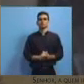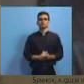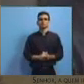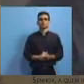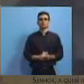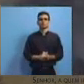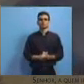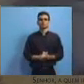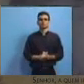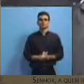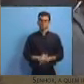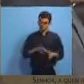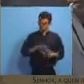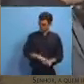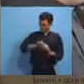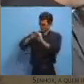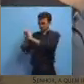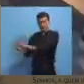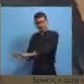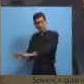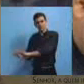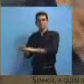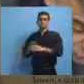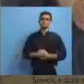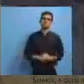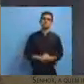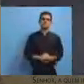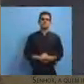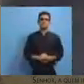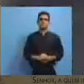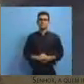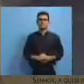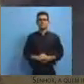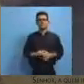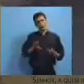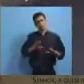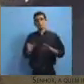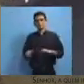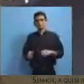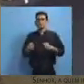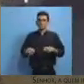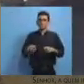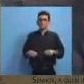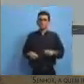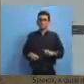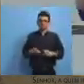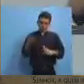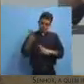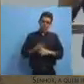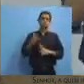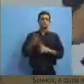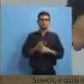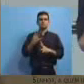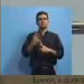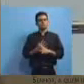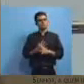a raiz isso é doloroso Às vezes precisa colocar em volta e eu já contei